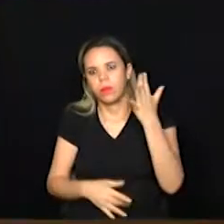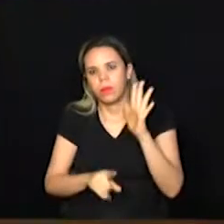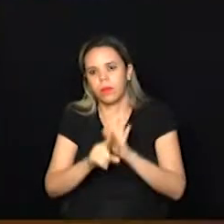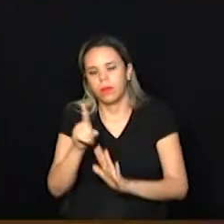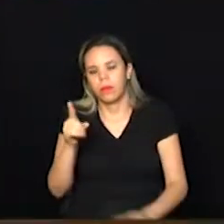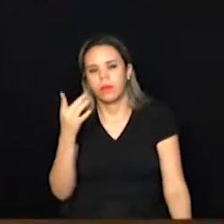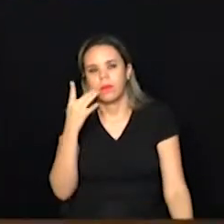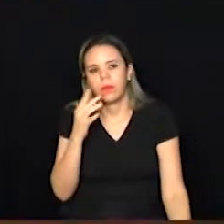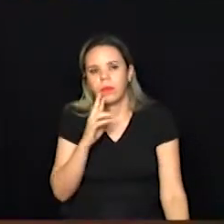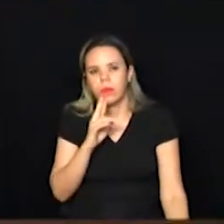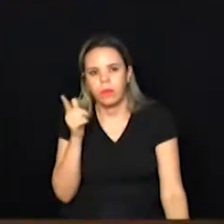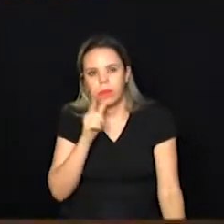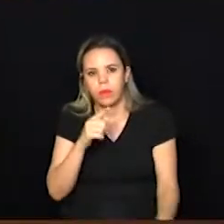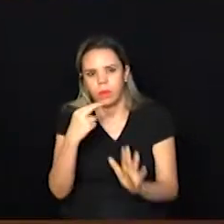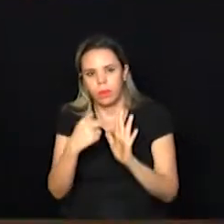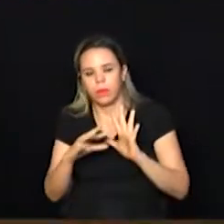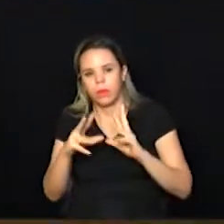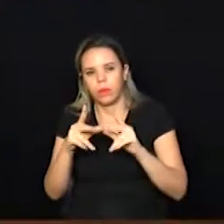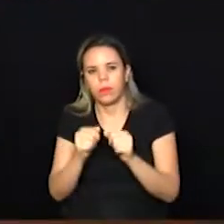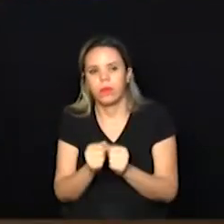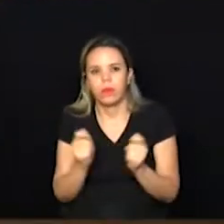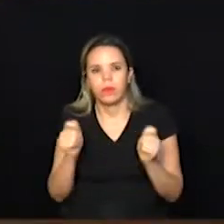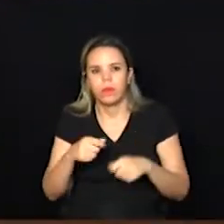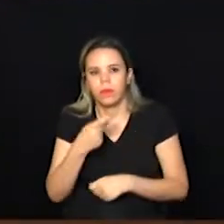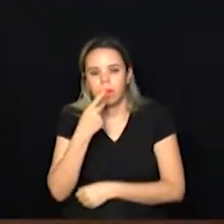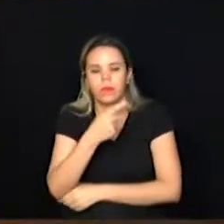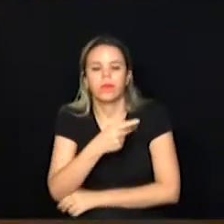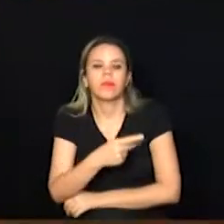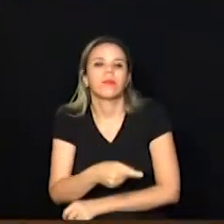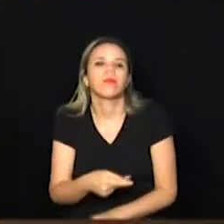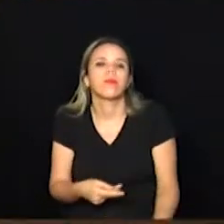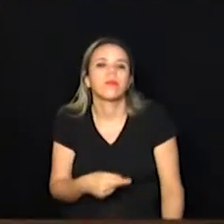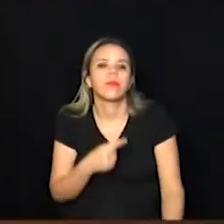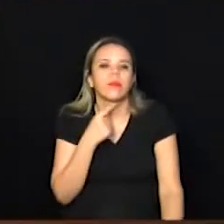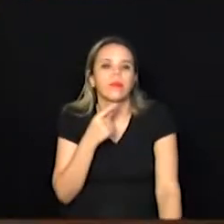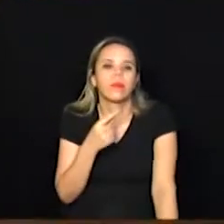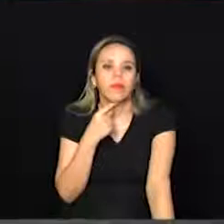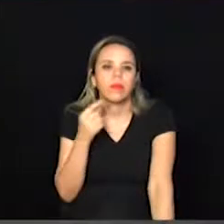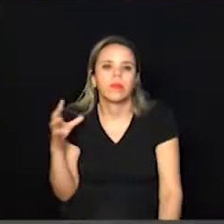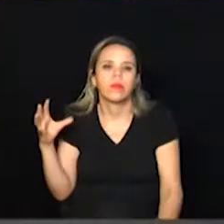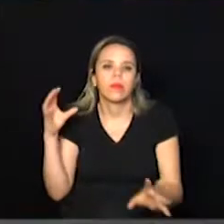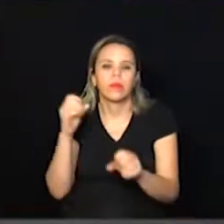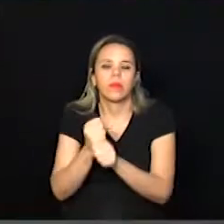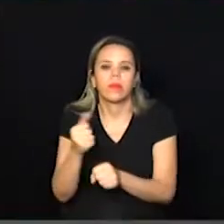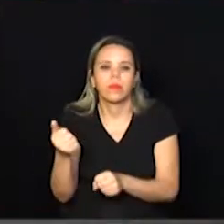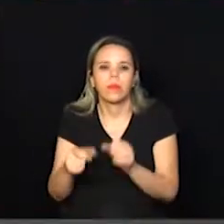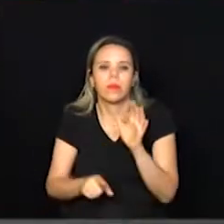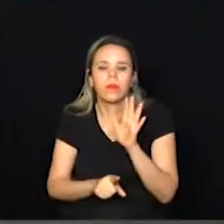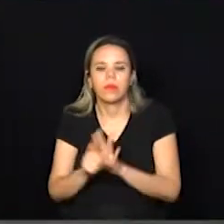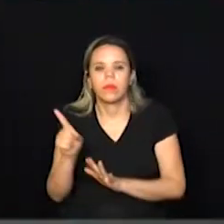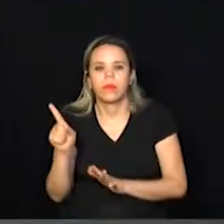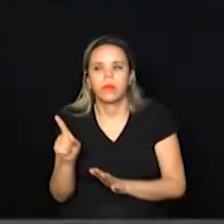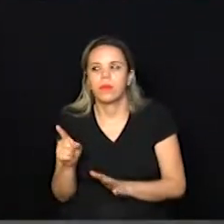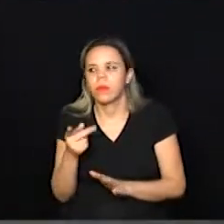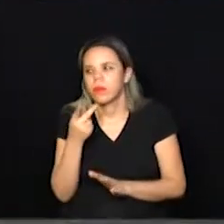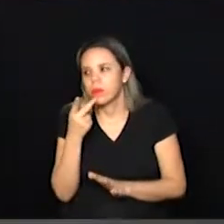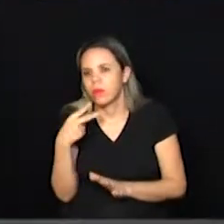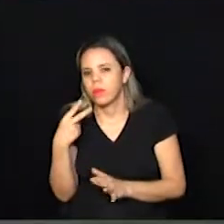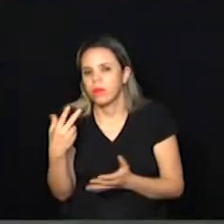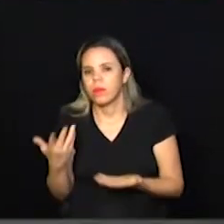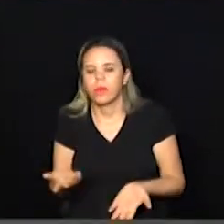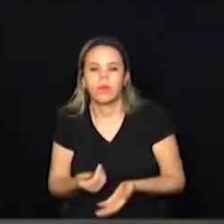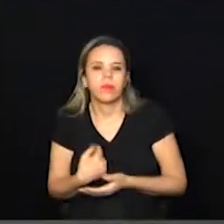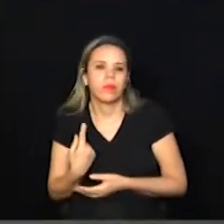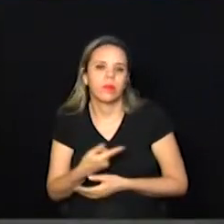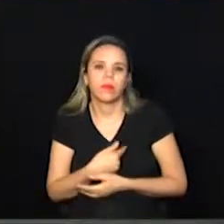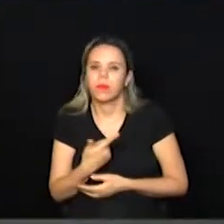eu acho que eu consegui anotar todas, dá para a gente falar um pouquinho. A questão do recorte, que foi a primeira pergunta, vereadora,